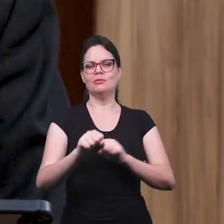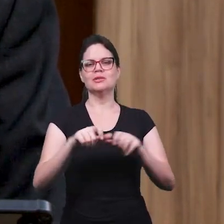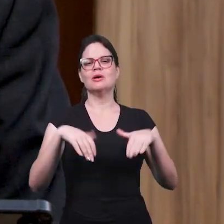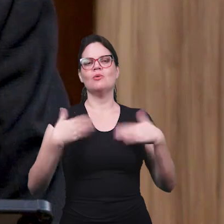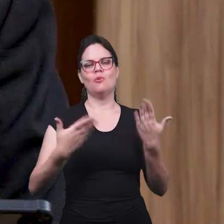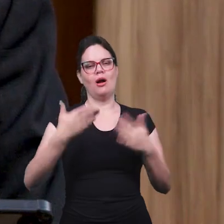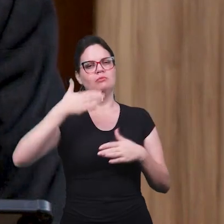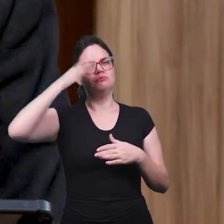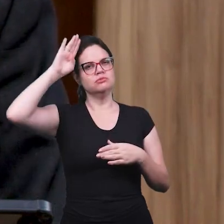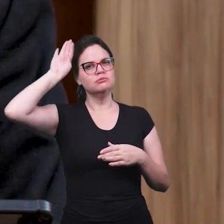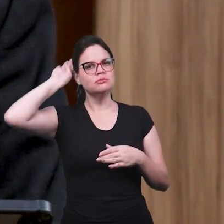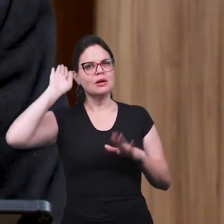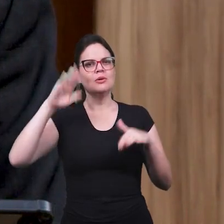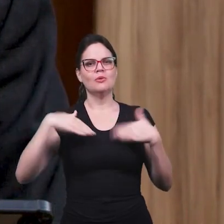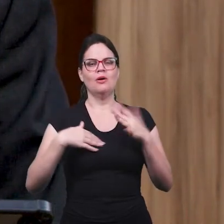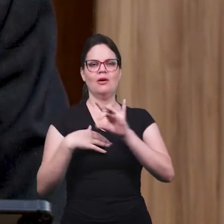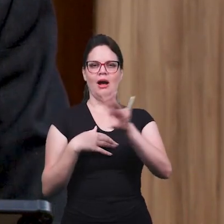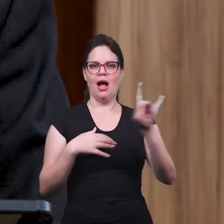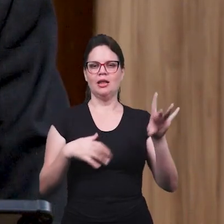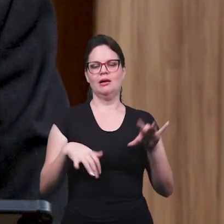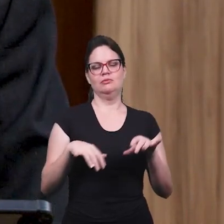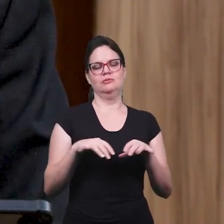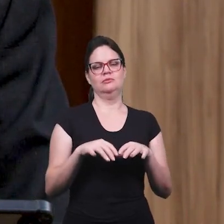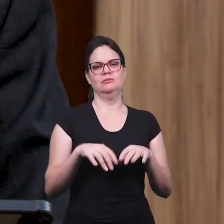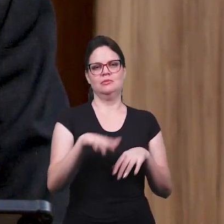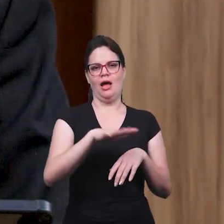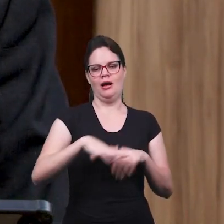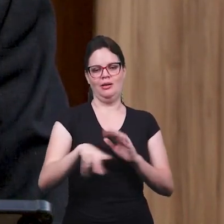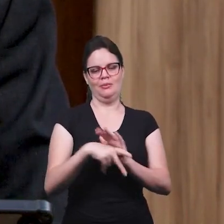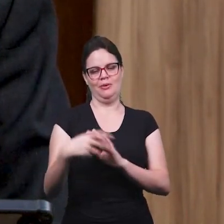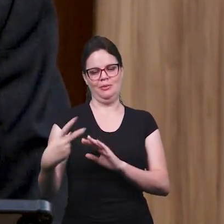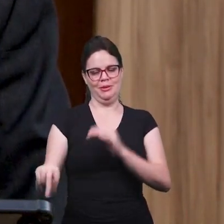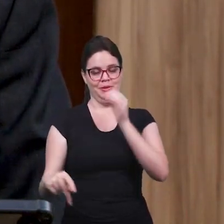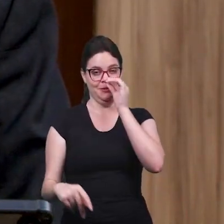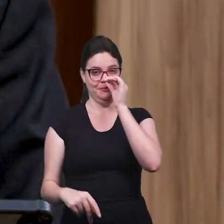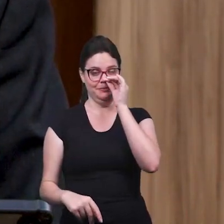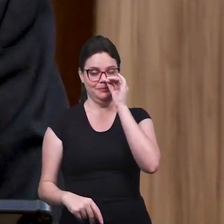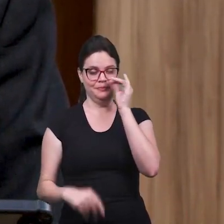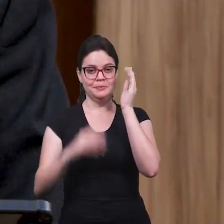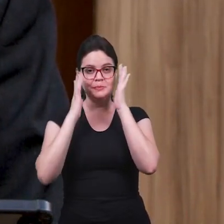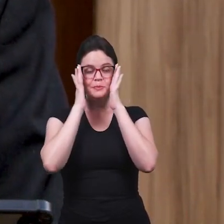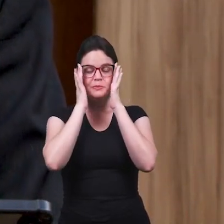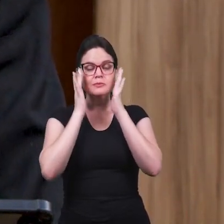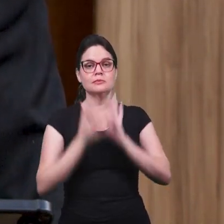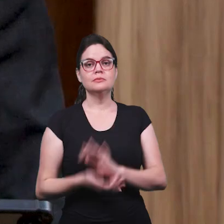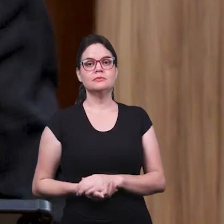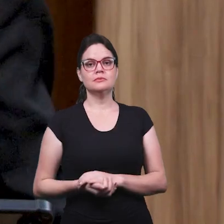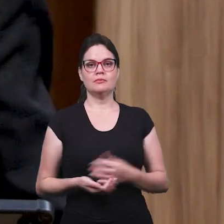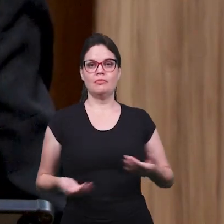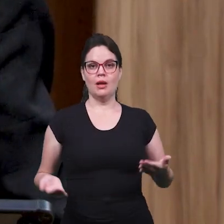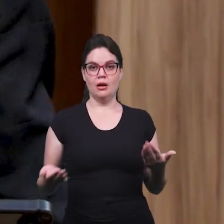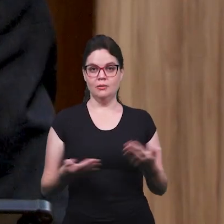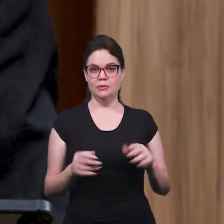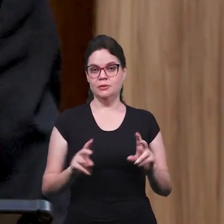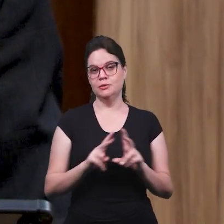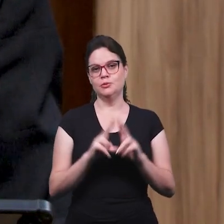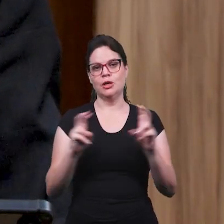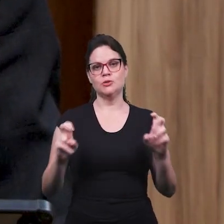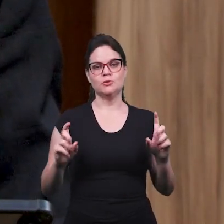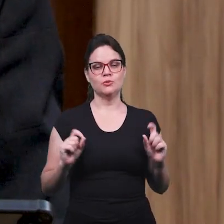as especializações que cada um tem dentro da sua área do conhecimento. Mas nós vamos falar aqui de um